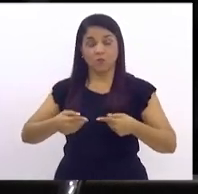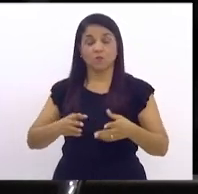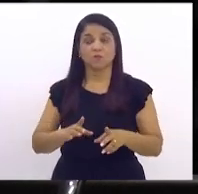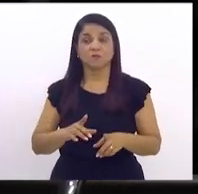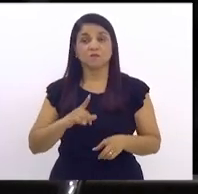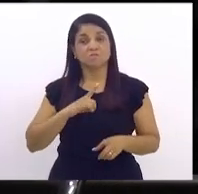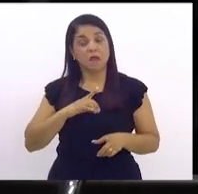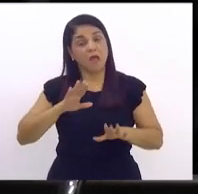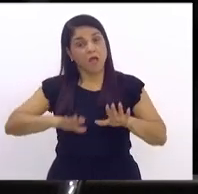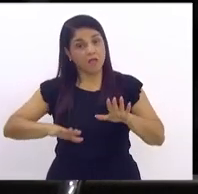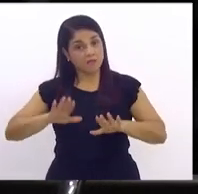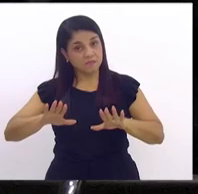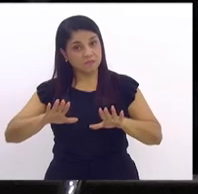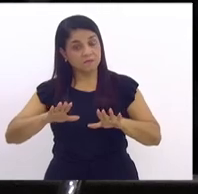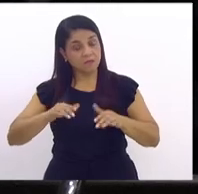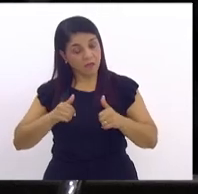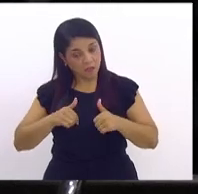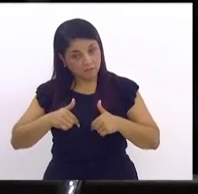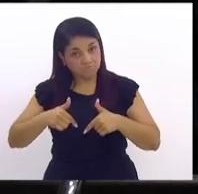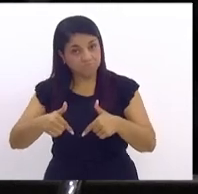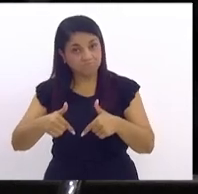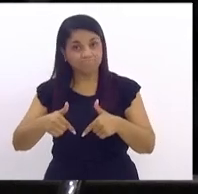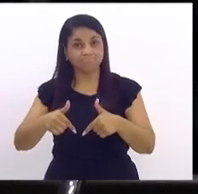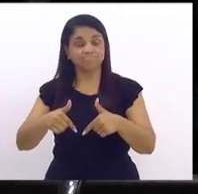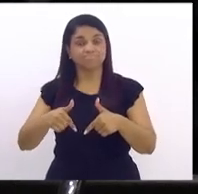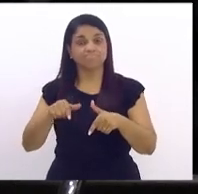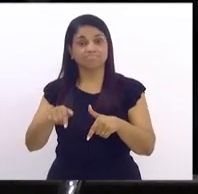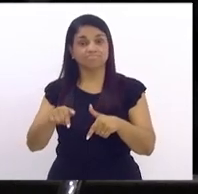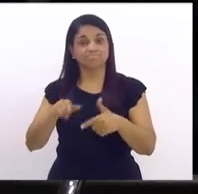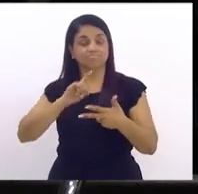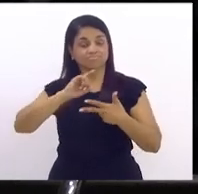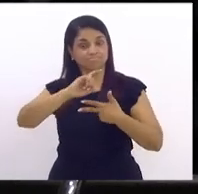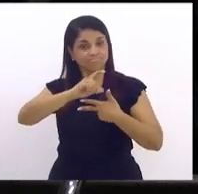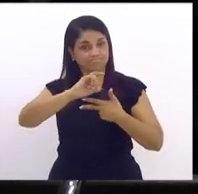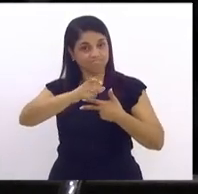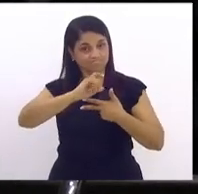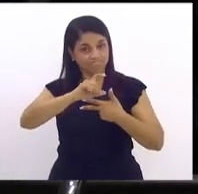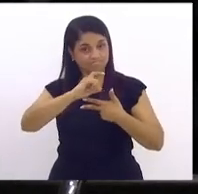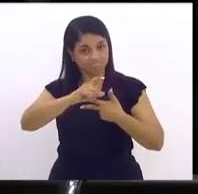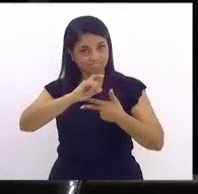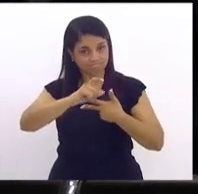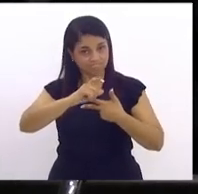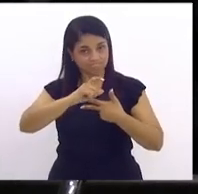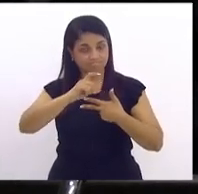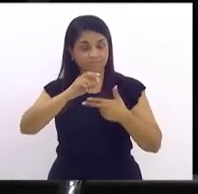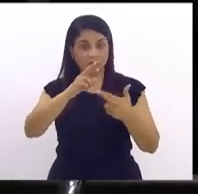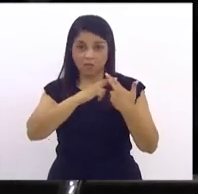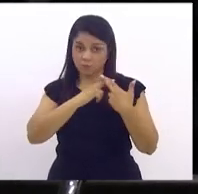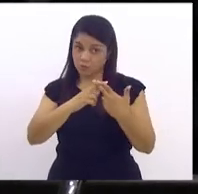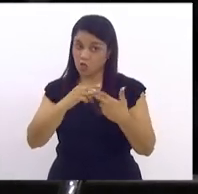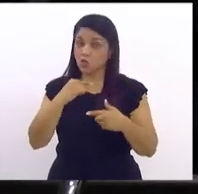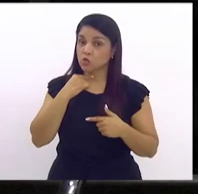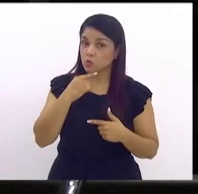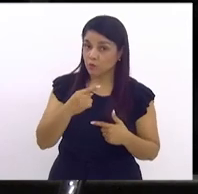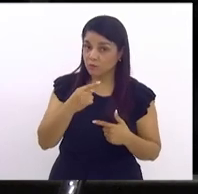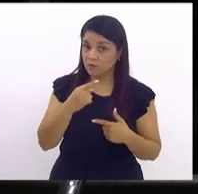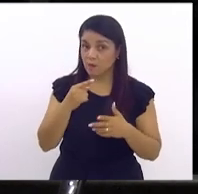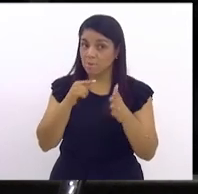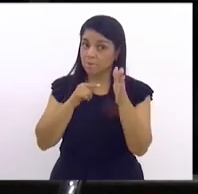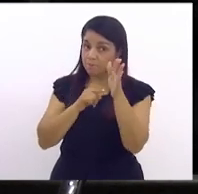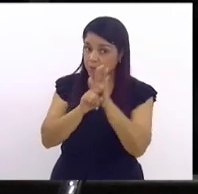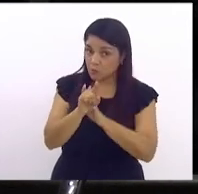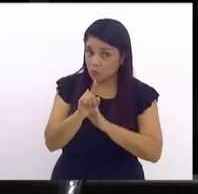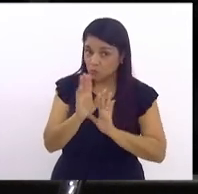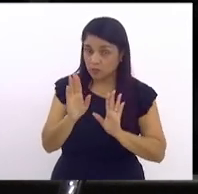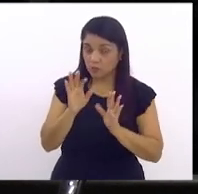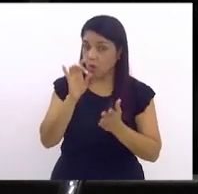Mas, de qualquer jeito, a iniciativa foi lá do Poder Executivo. Isso é uma dúvida, um questionamento, não há